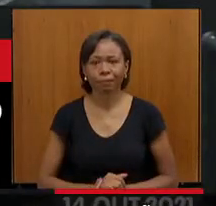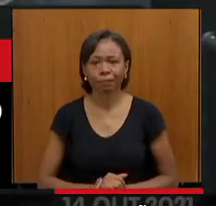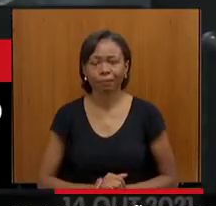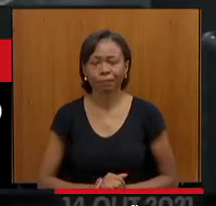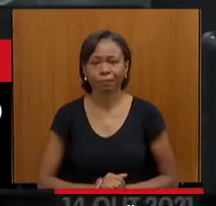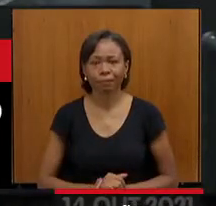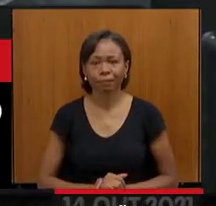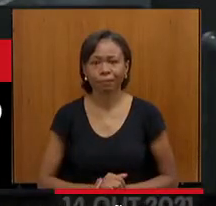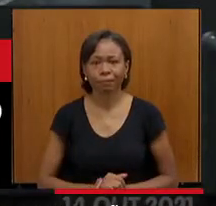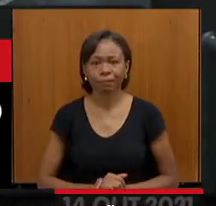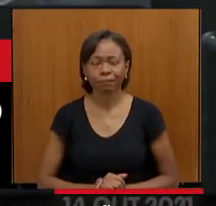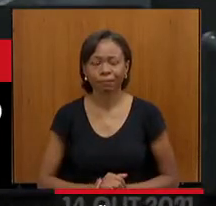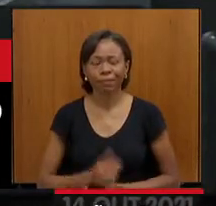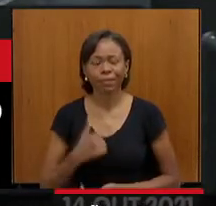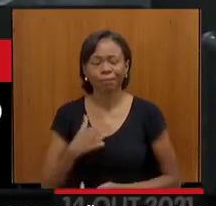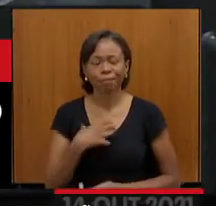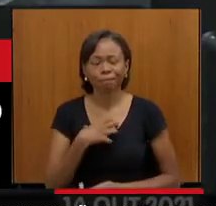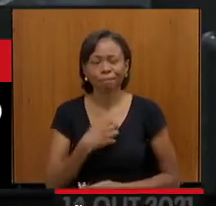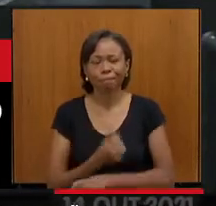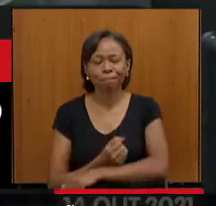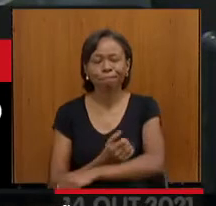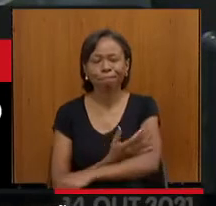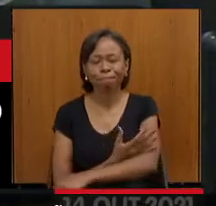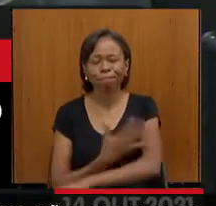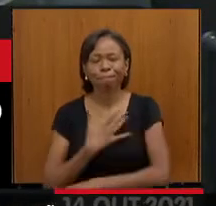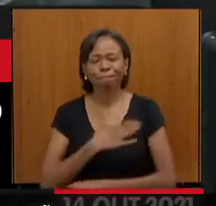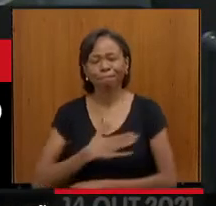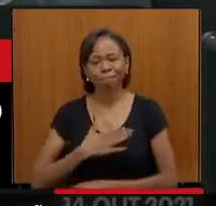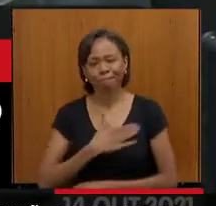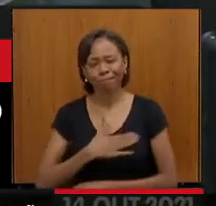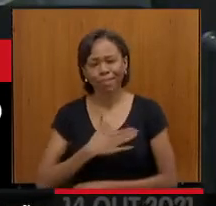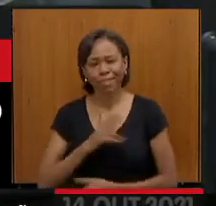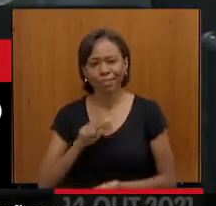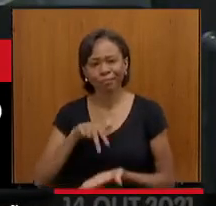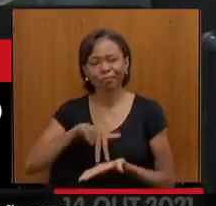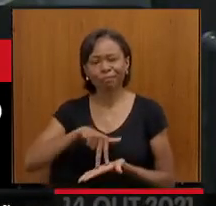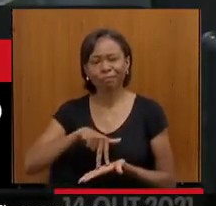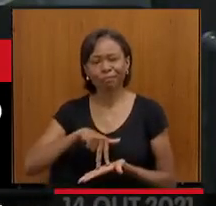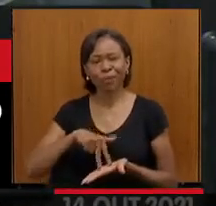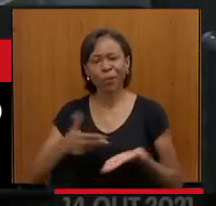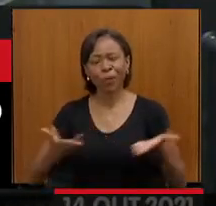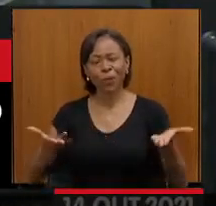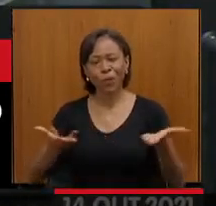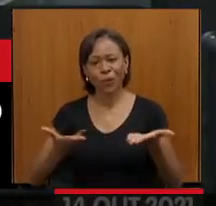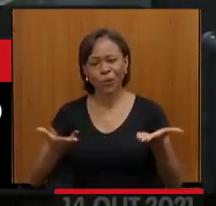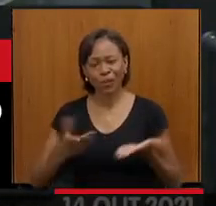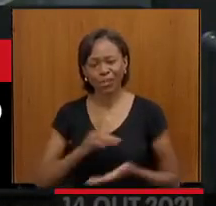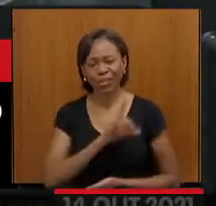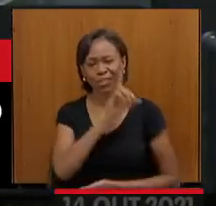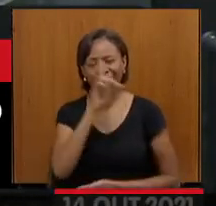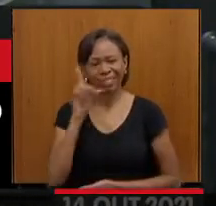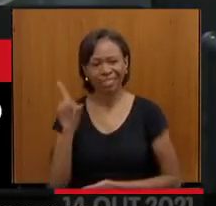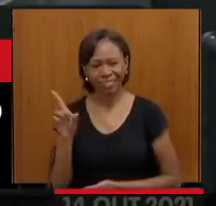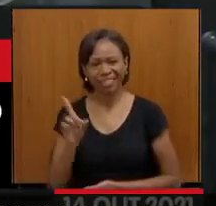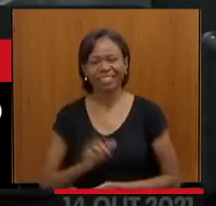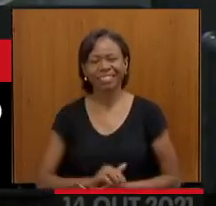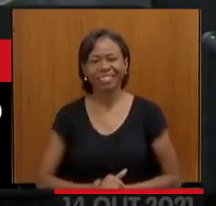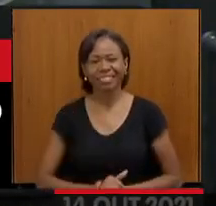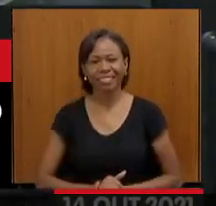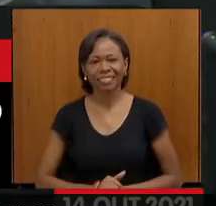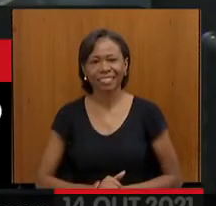da minha emoção e satisfação estar aqui no dia de hoje. Só para me